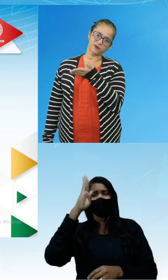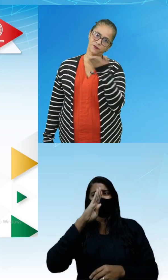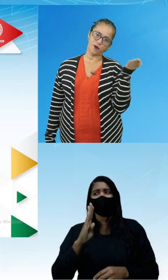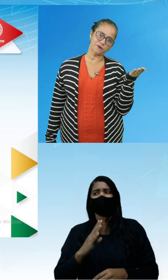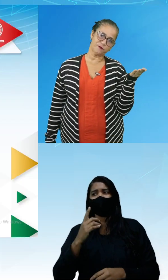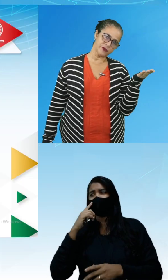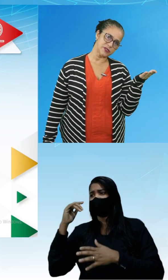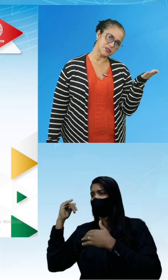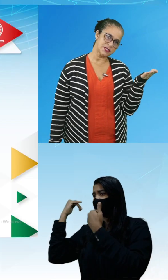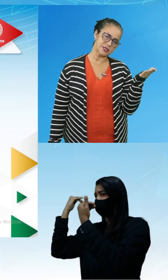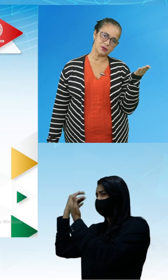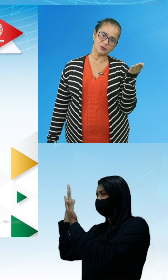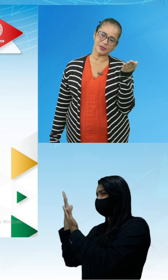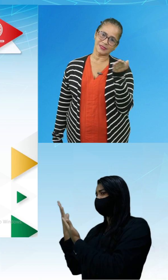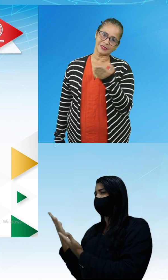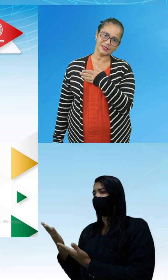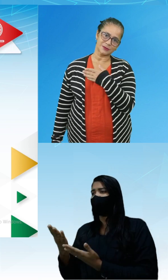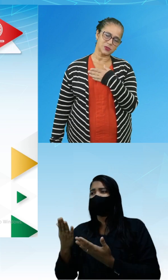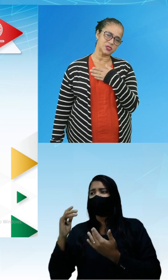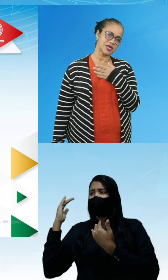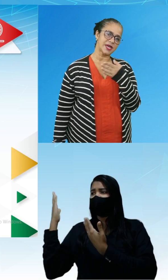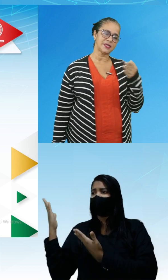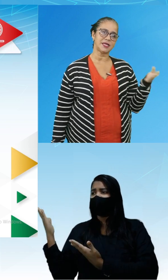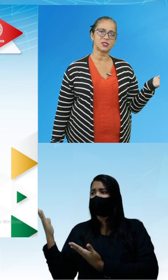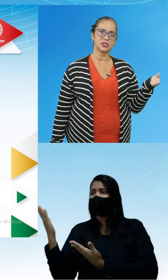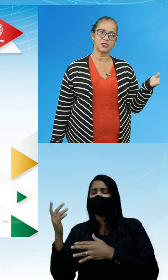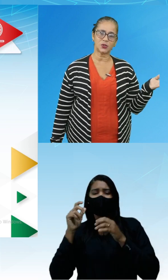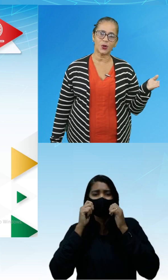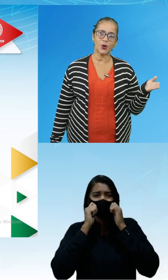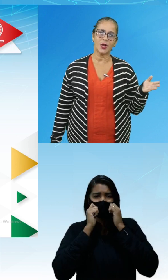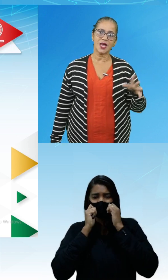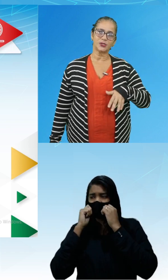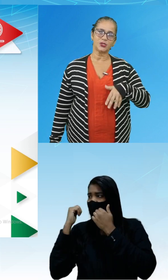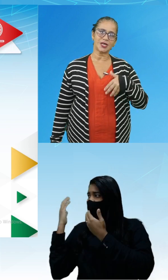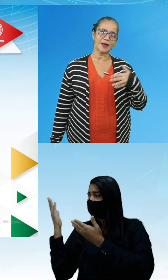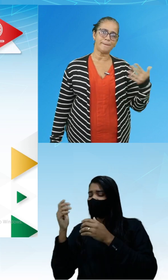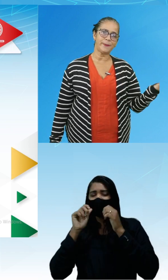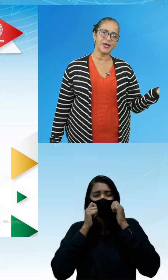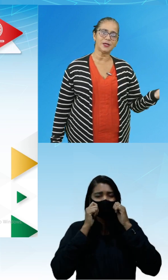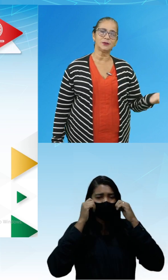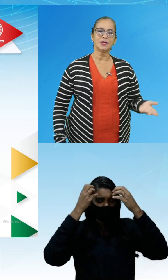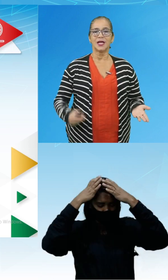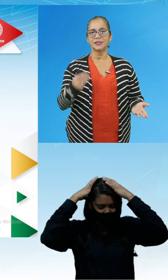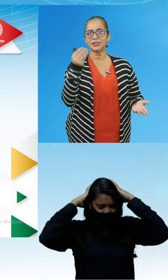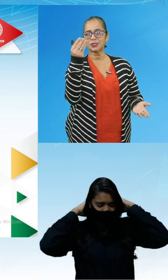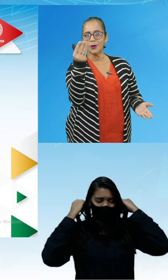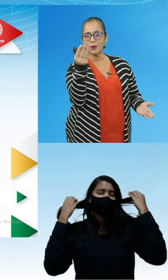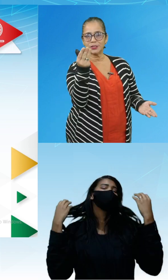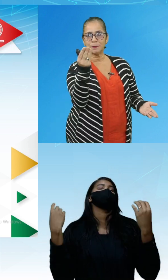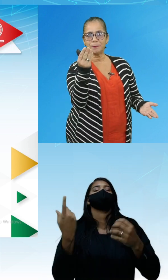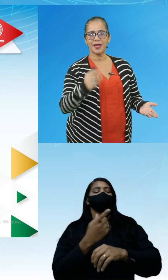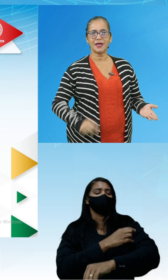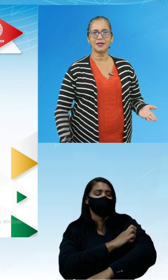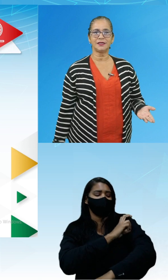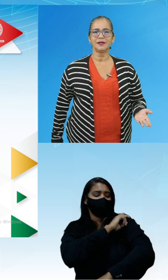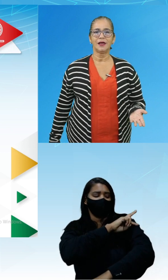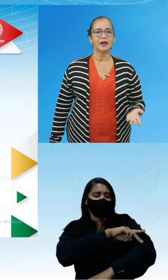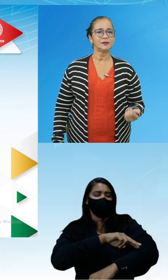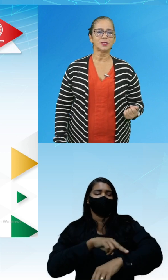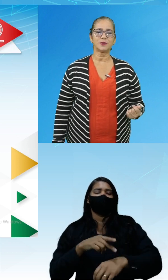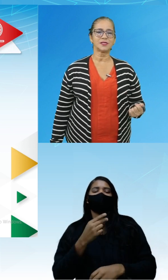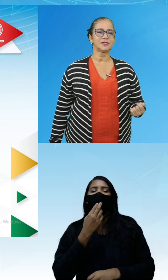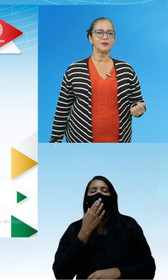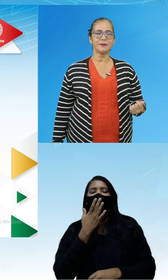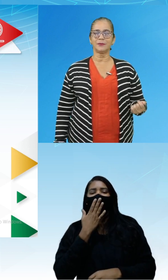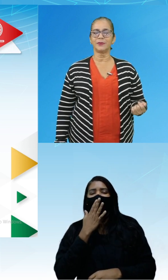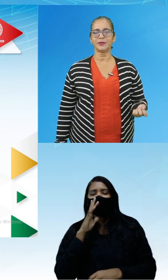mais fofas, cada uma linda com as suas características de cor, de cabelo, de tom de pele.